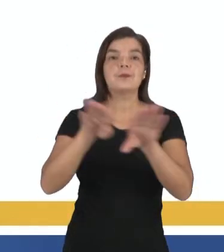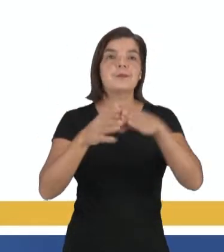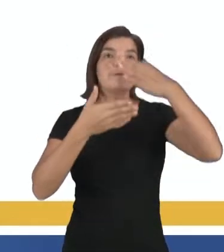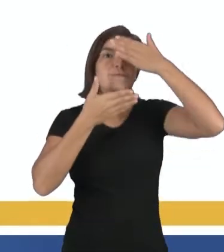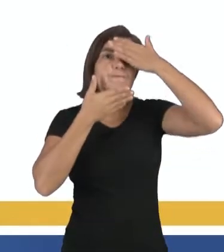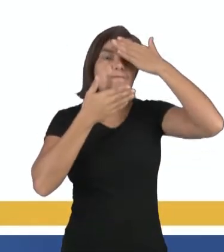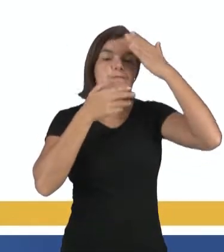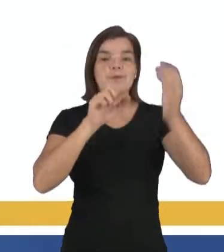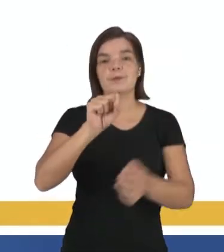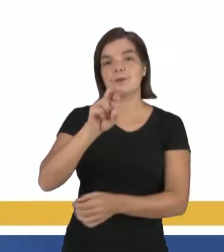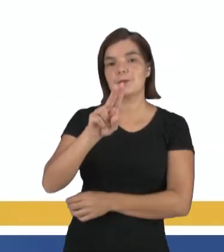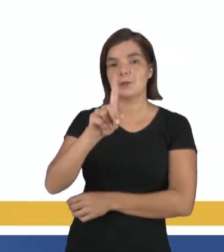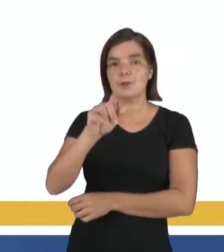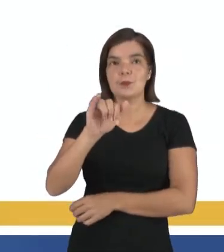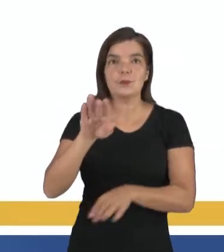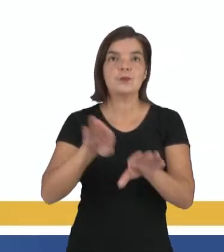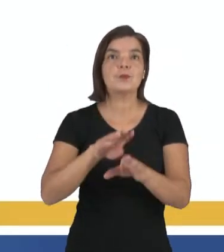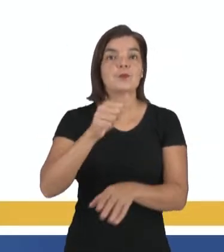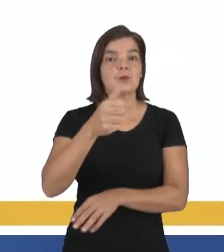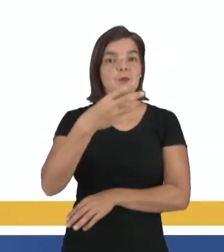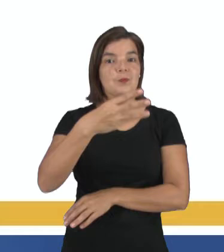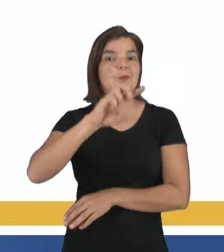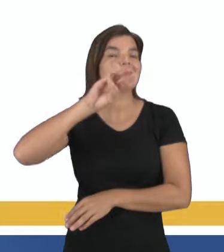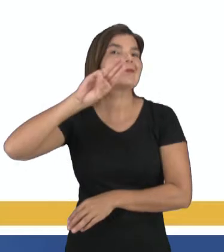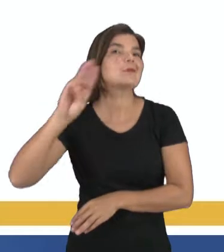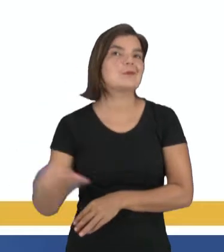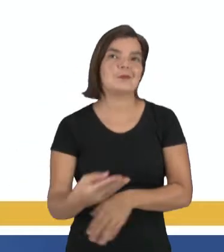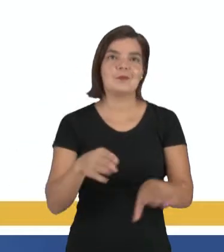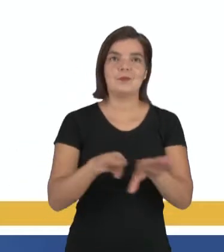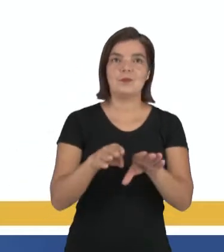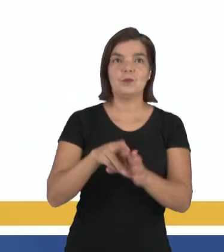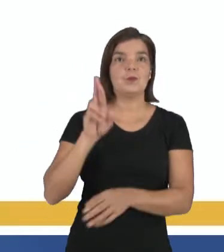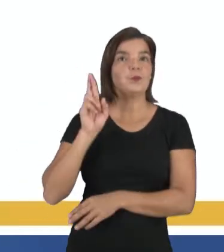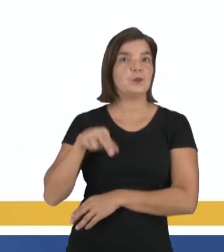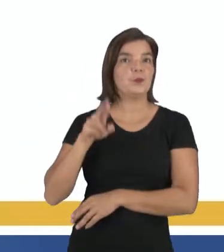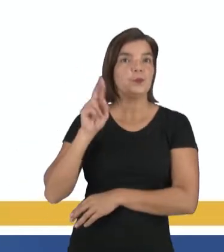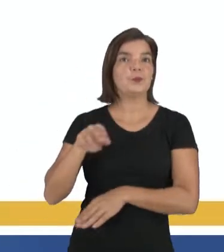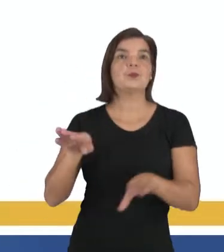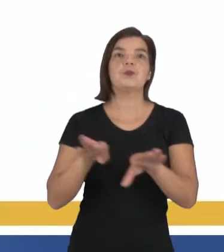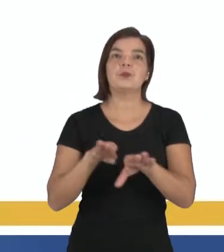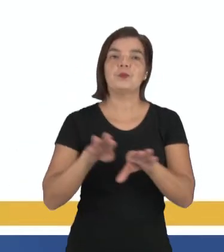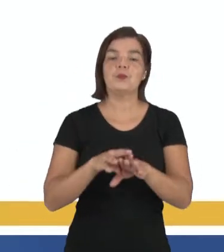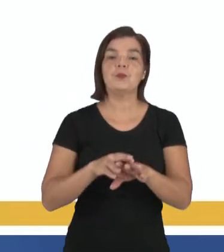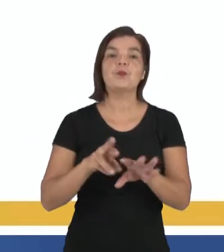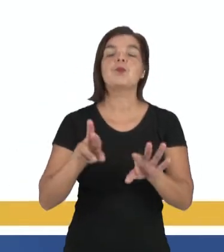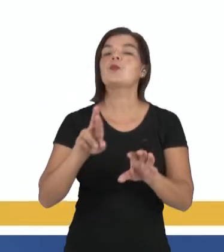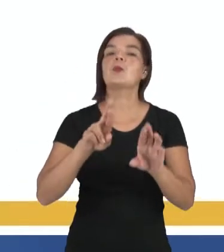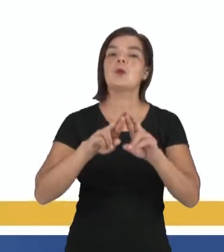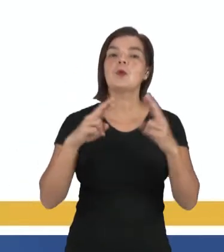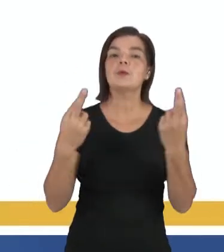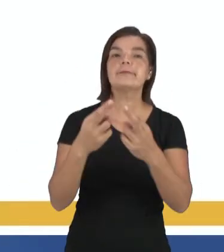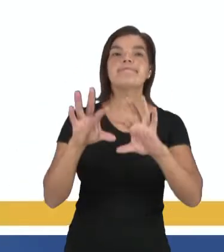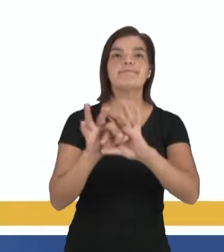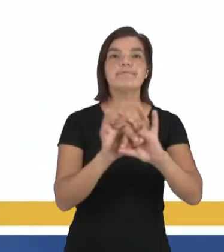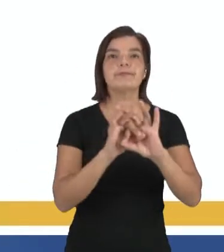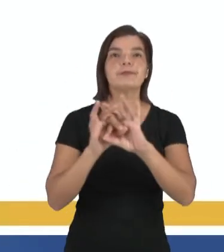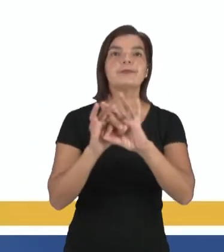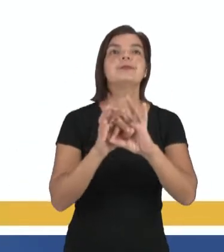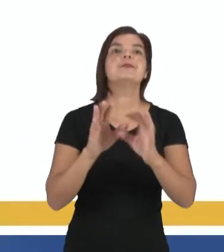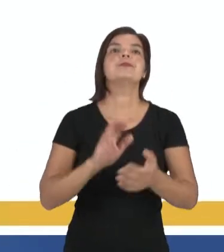aparecem em seguida, com 13 milhões cada um. Rússia, 12 milhões, Reino Unido, 10 milhões, Emirados